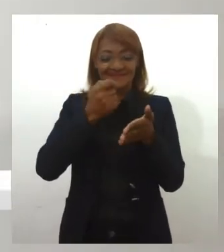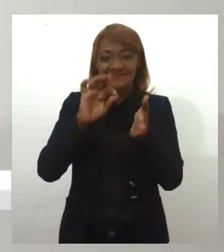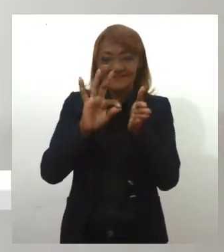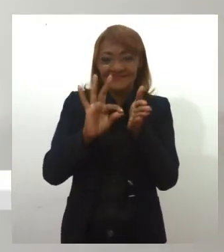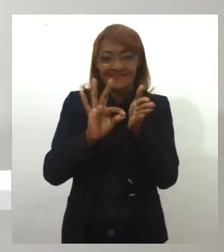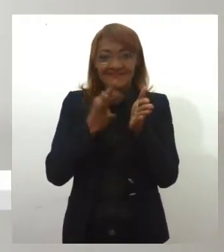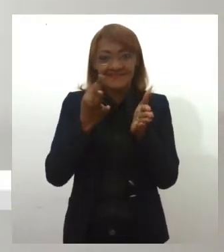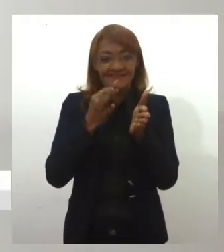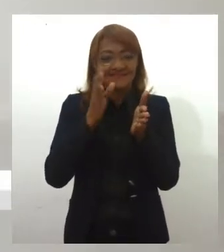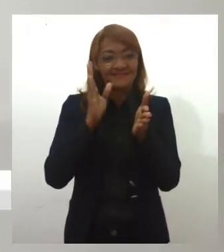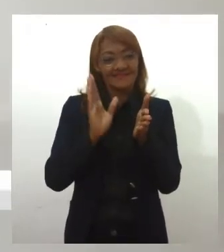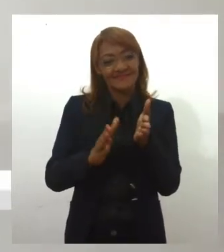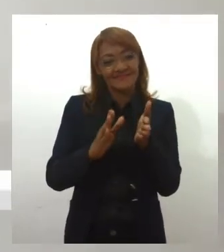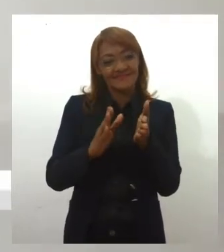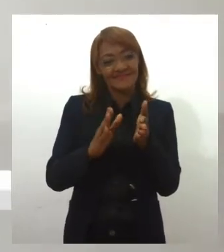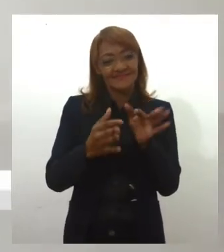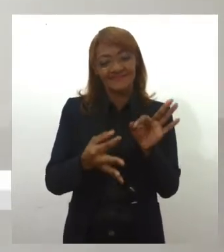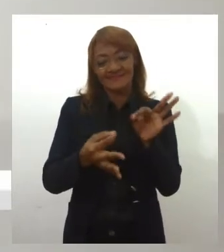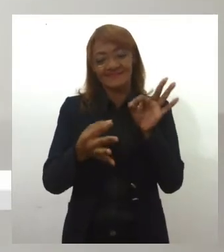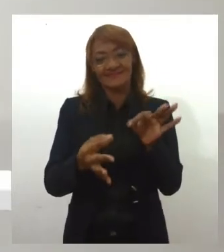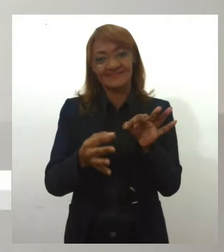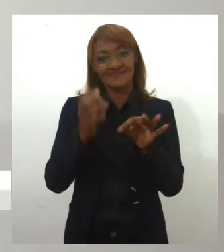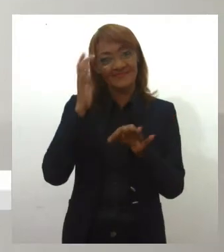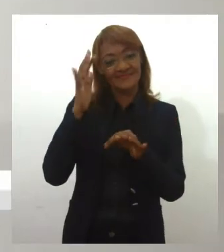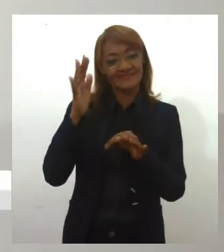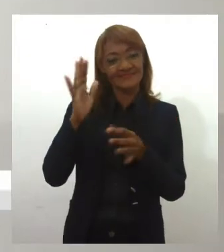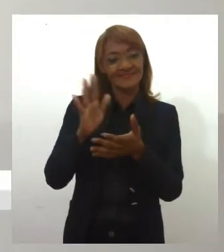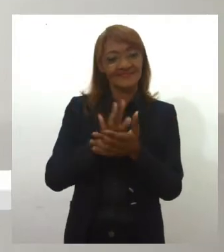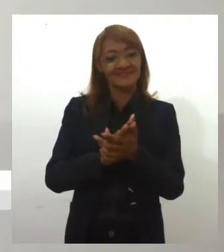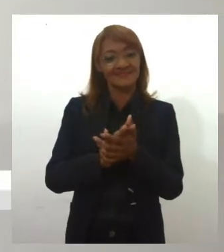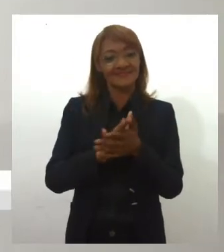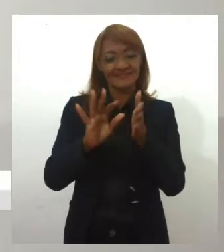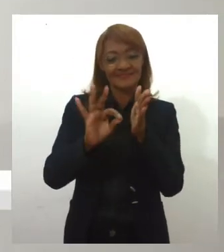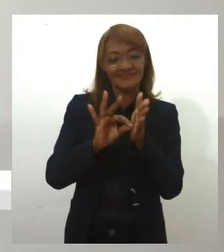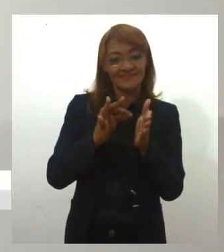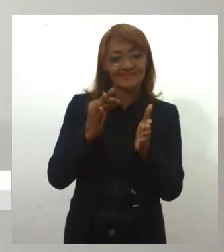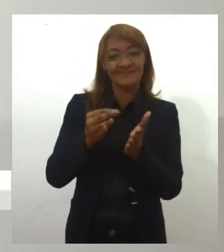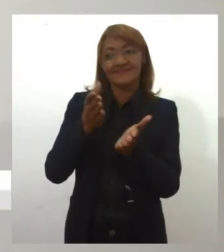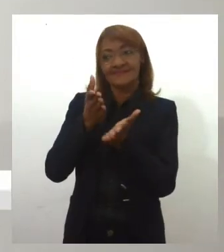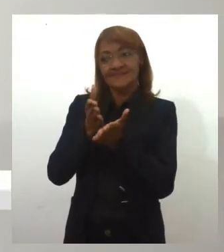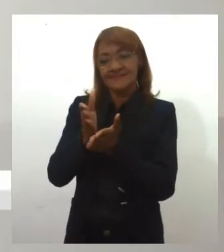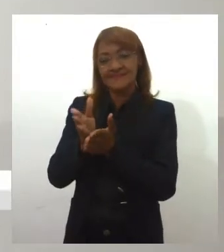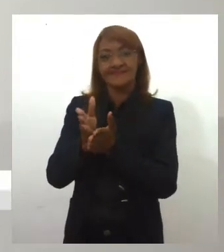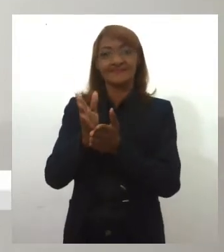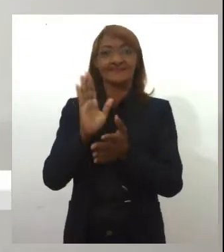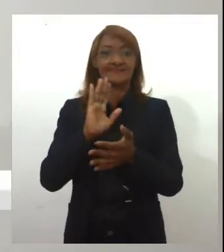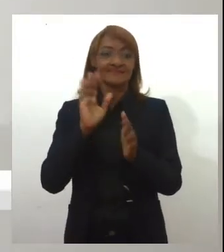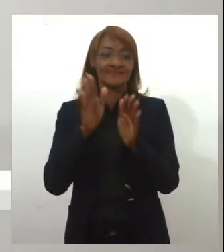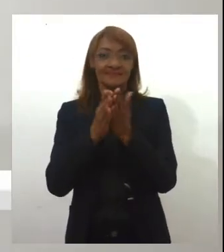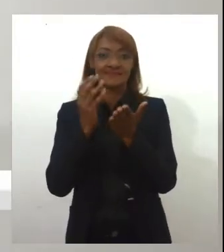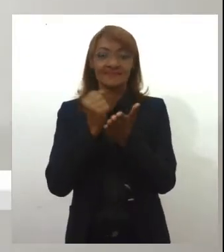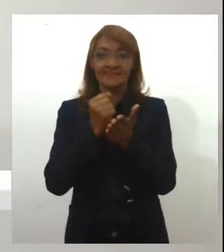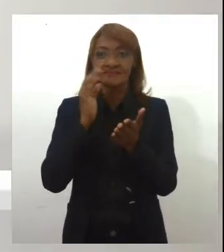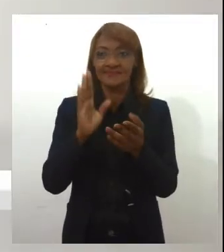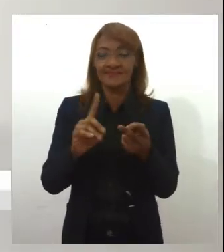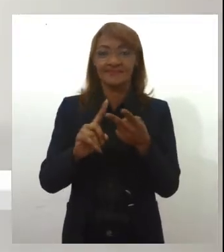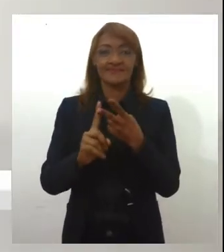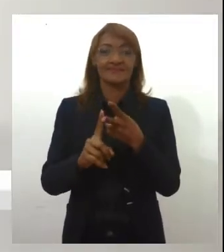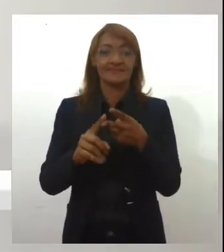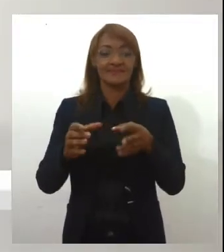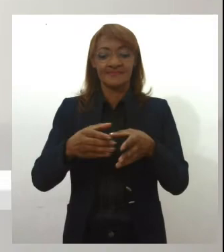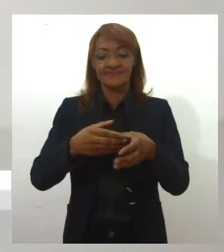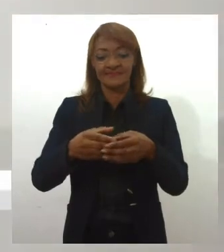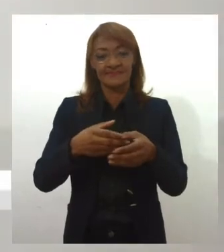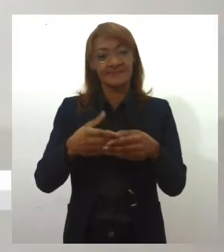cada geração vai tendo os seus sonhos, né? Assinar a azulzinha, passar no concurso público, sim. Ter um filho médico, e vai replicando